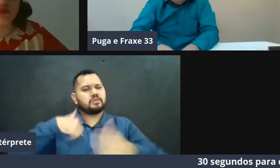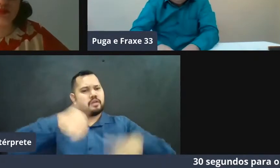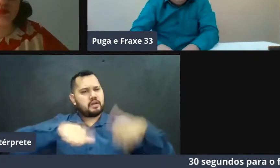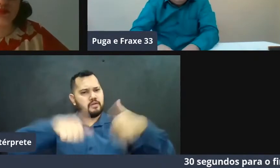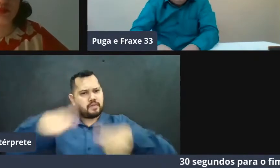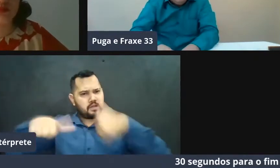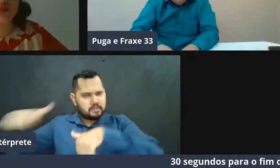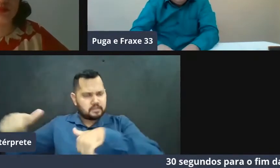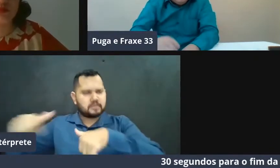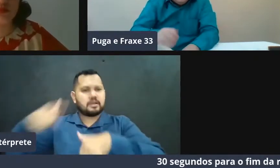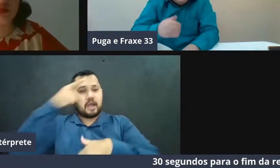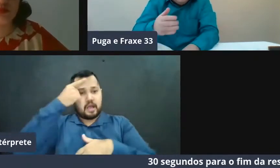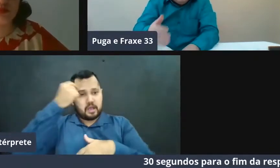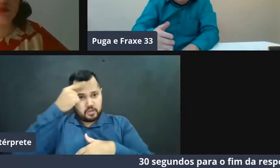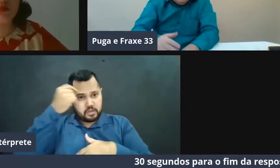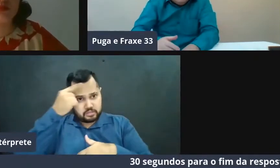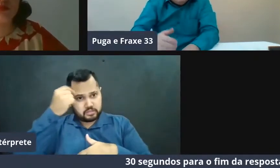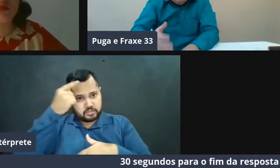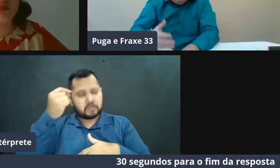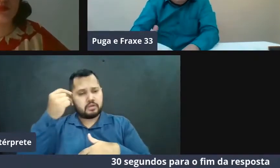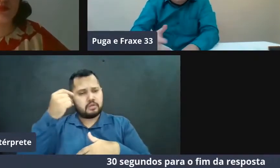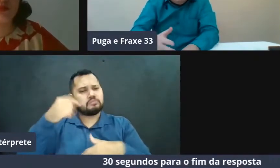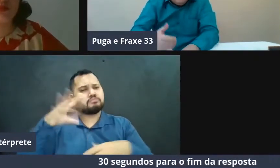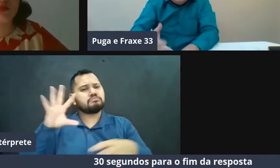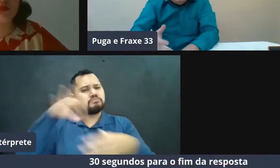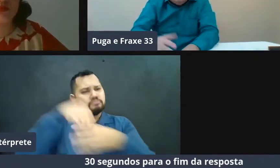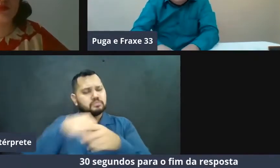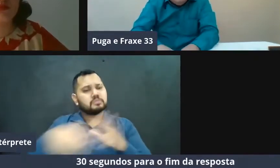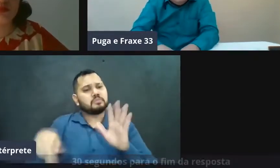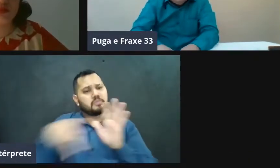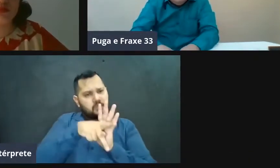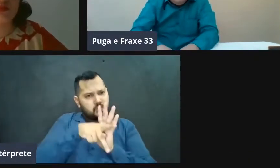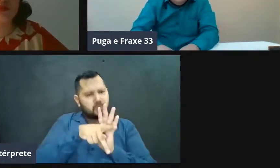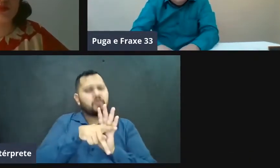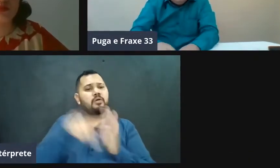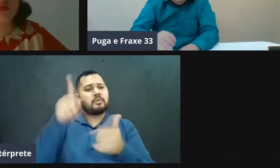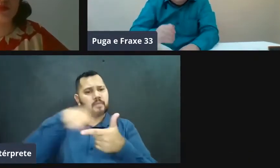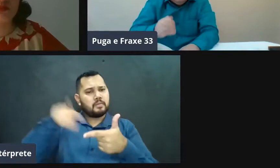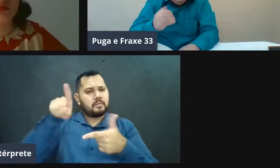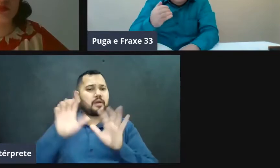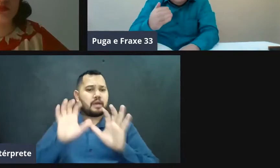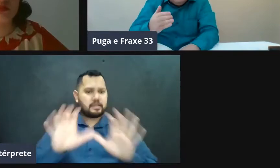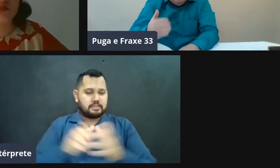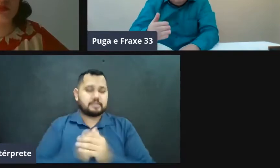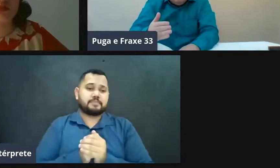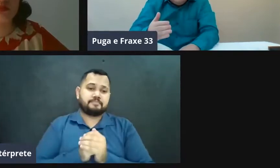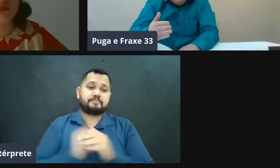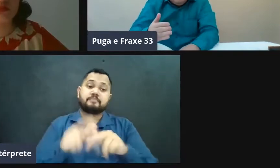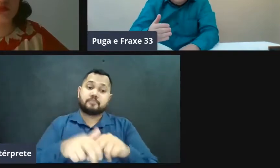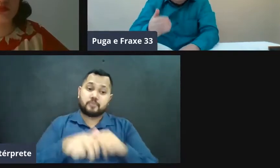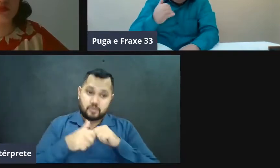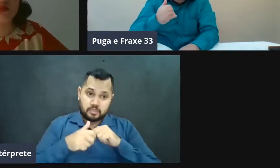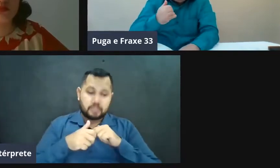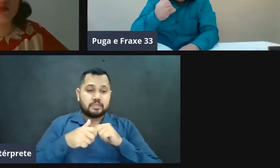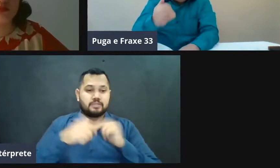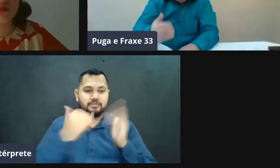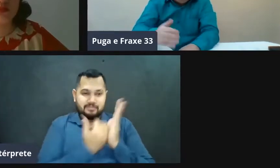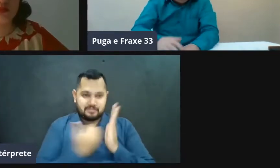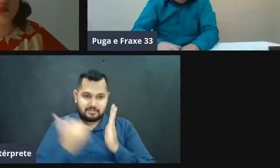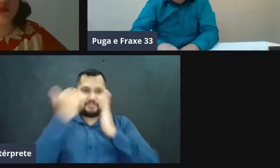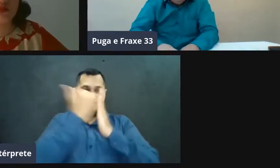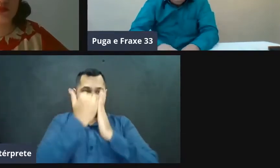sua graduação para o próprio MEC avalia assim. Então, esse novo patamar também